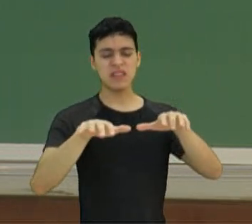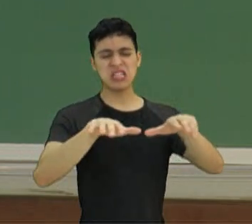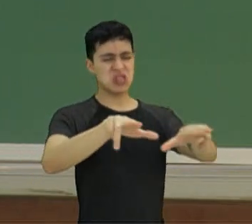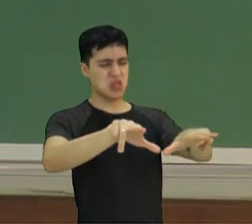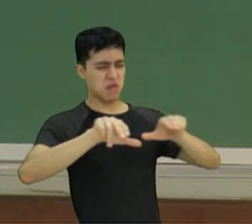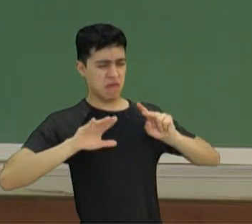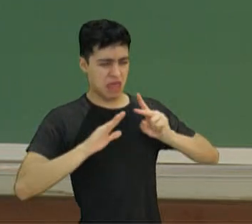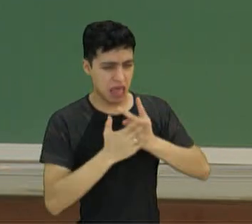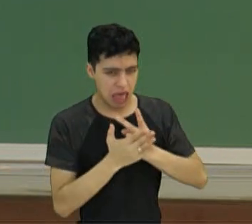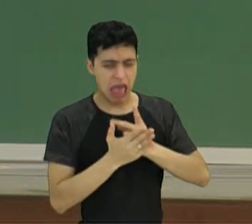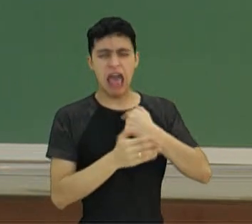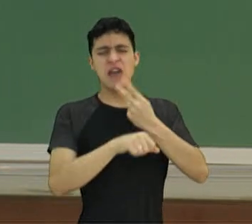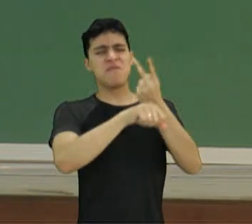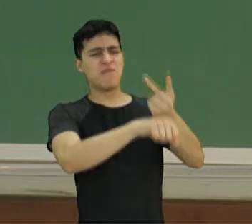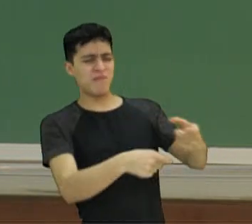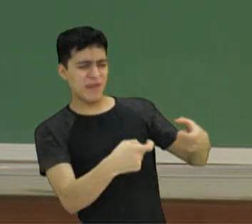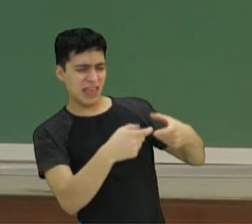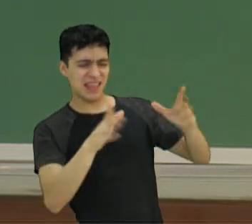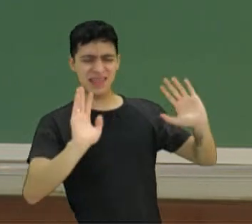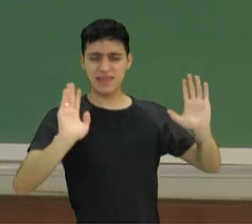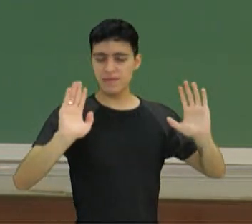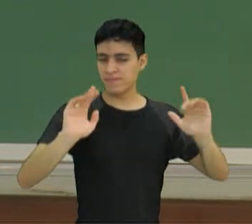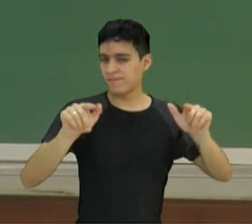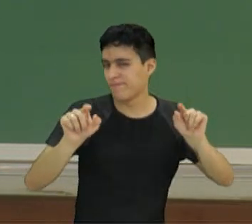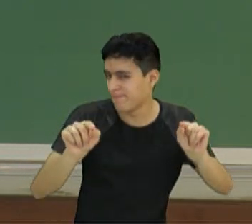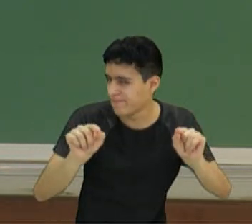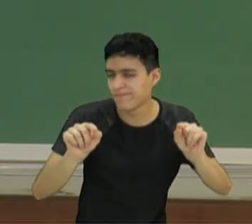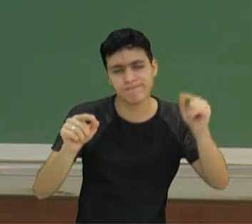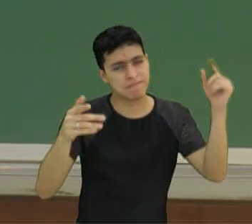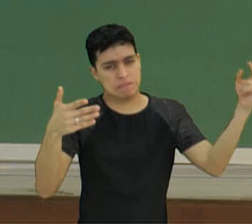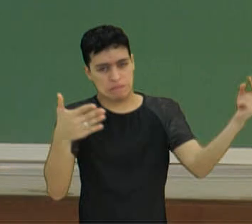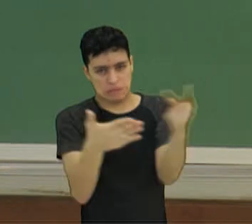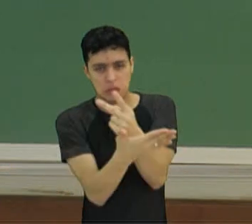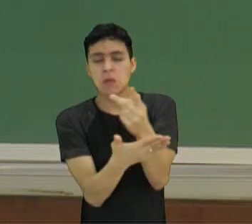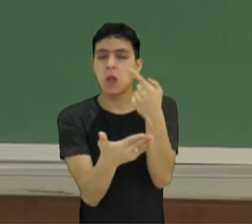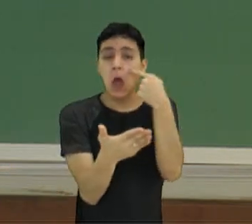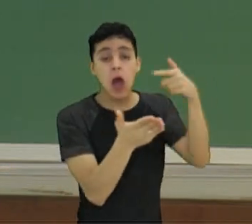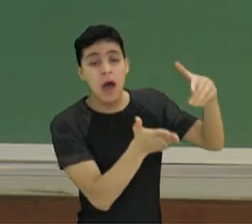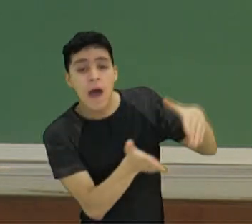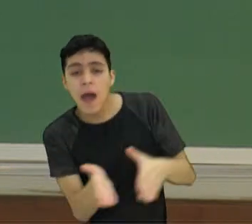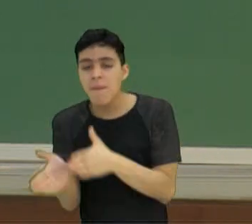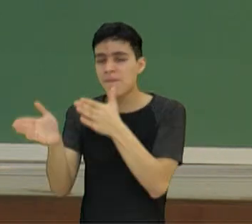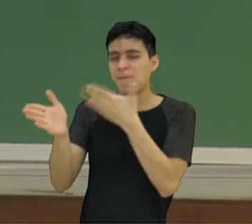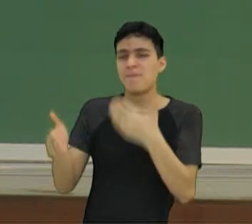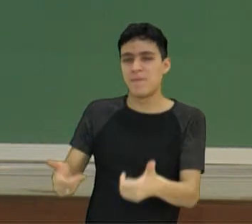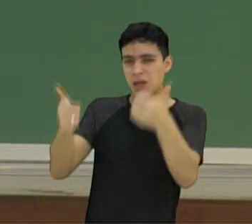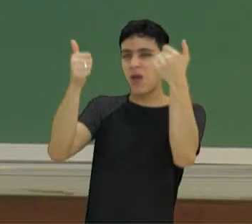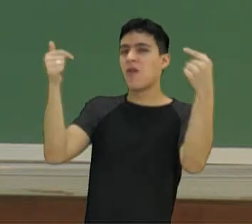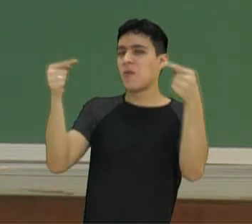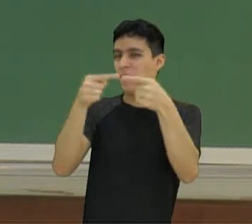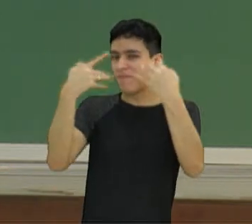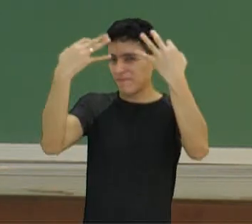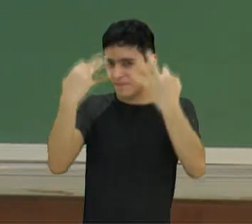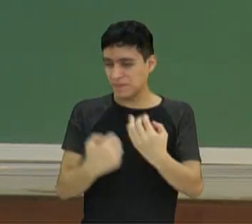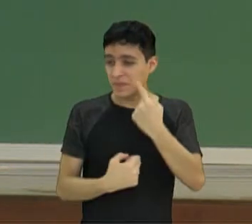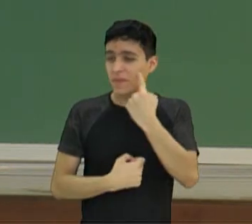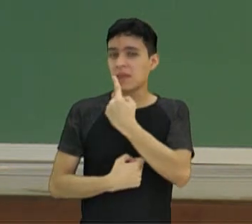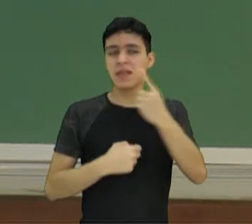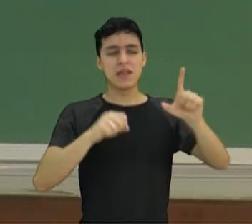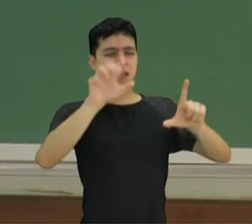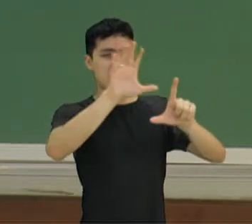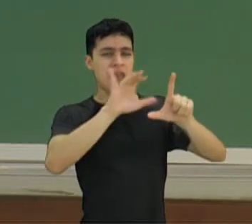cuidados, não vou procurar um médico se eu ver alguma coisa estranha. Não é por aí. Olha só o que que esse infográfico aqui diz, olha.